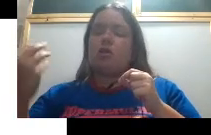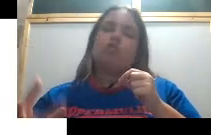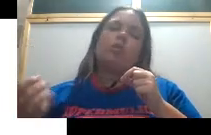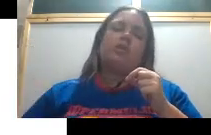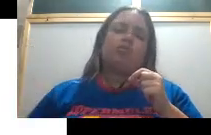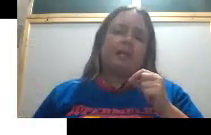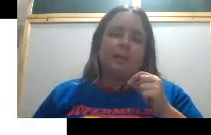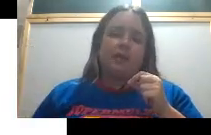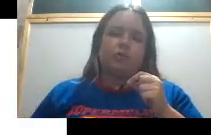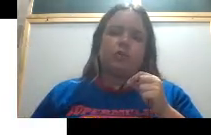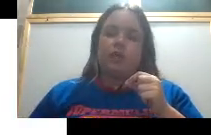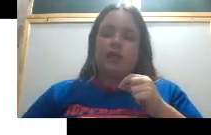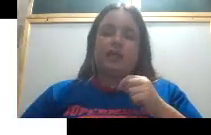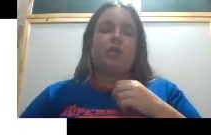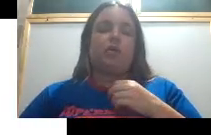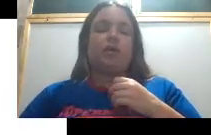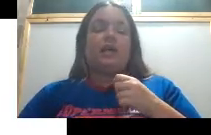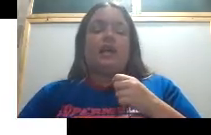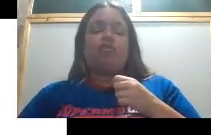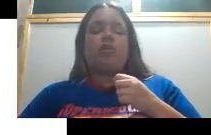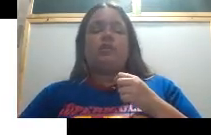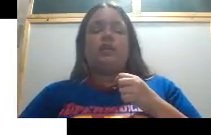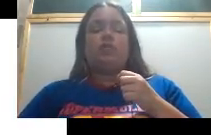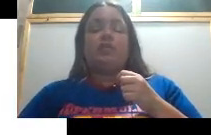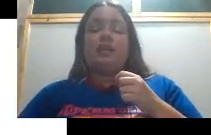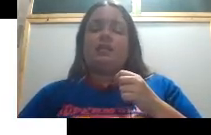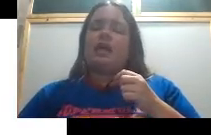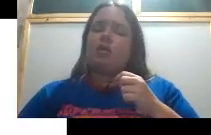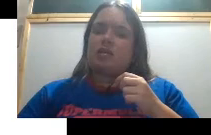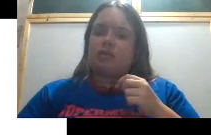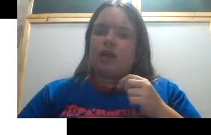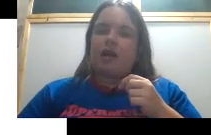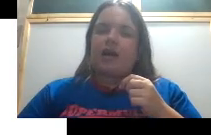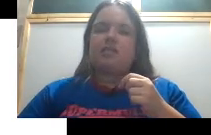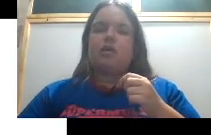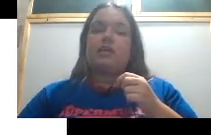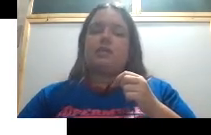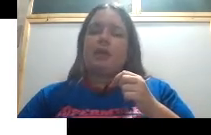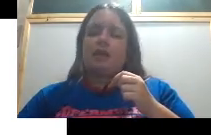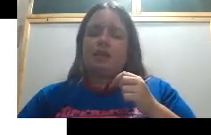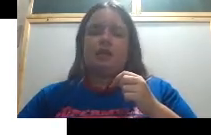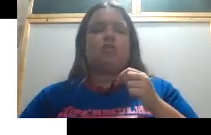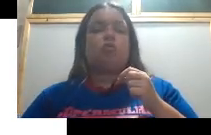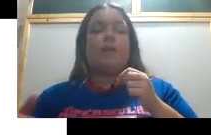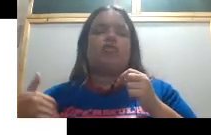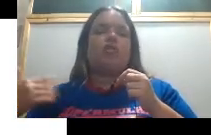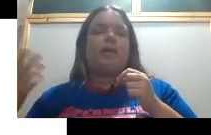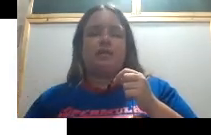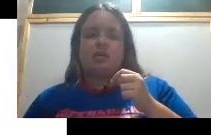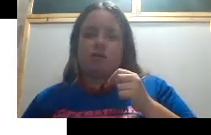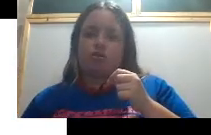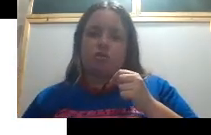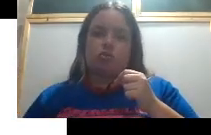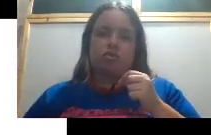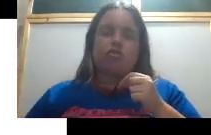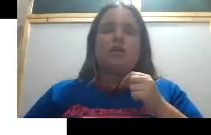pessoas sobre o desmatamento então estão tirando verde da nossa terra SOS Mata Atlântica Isso é